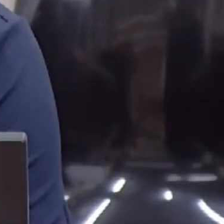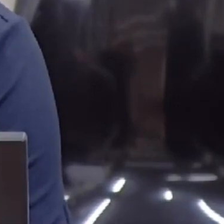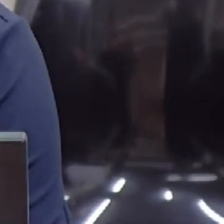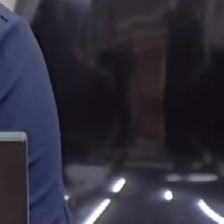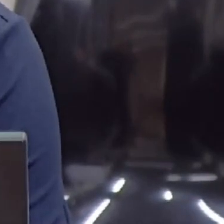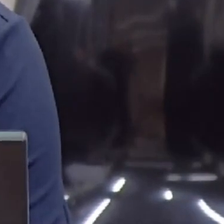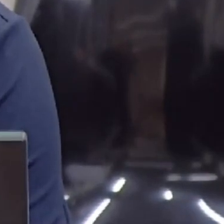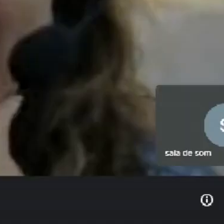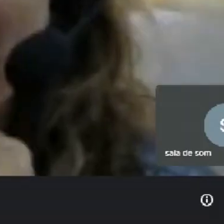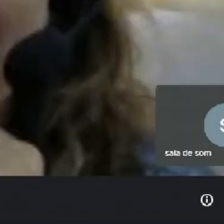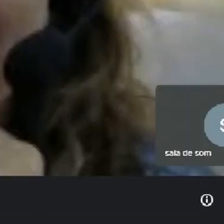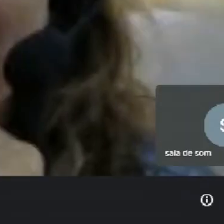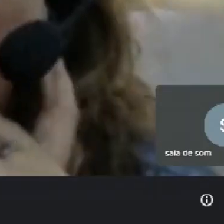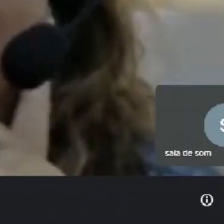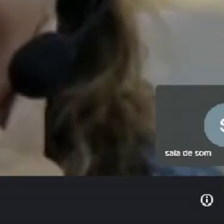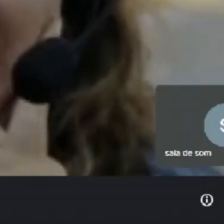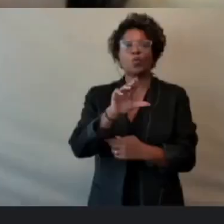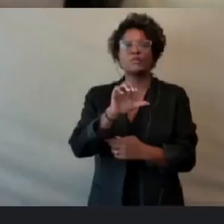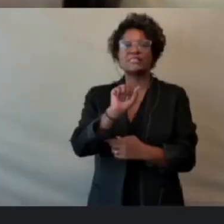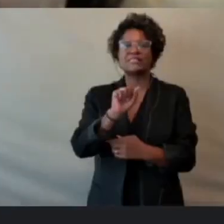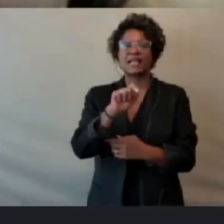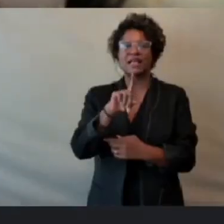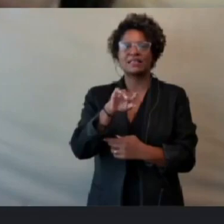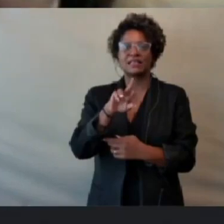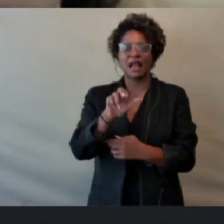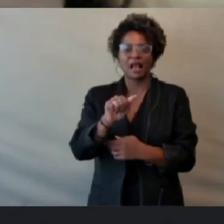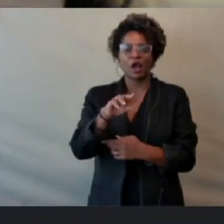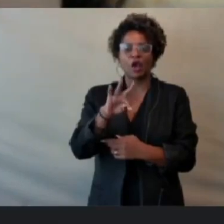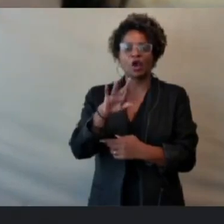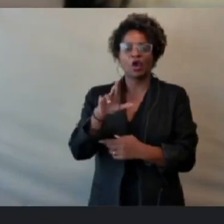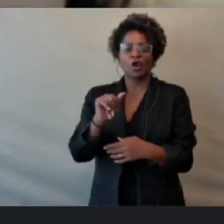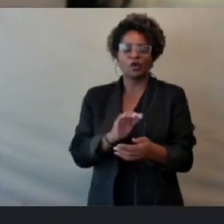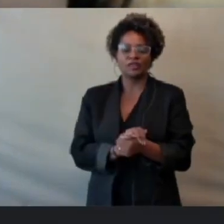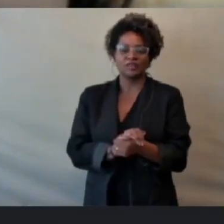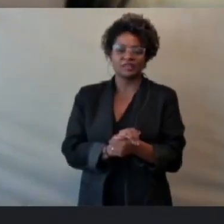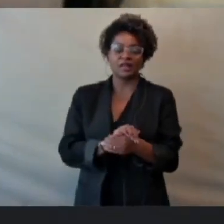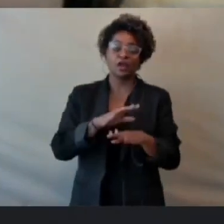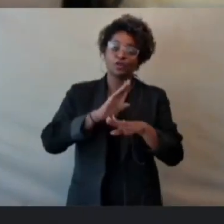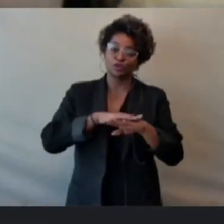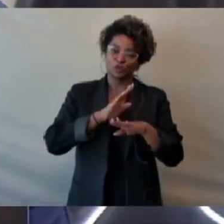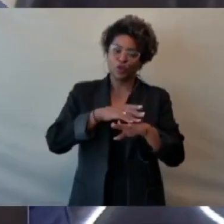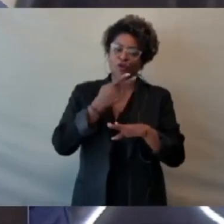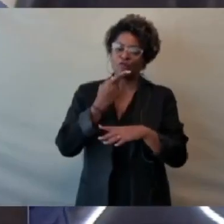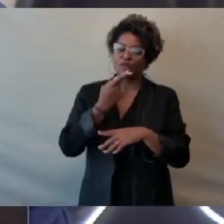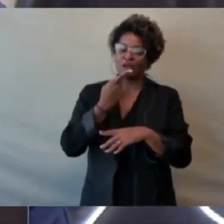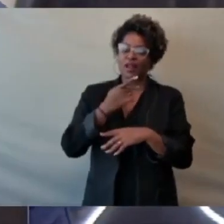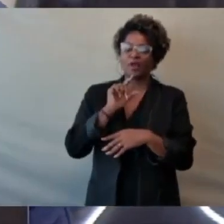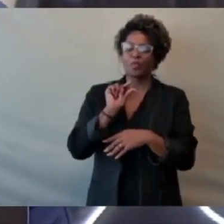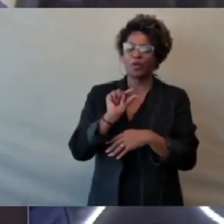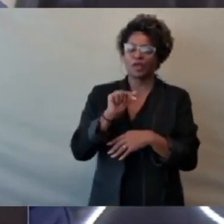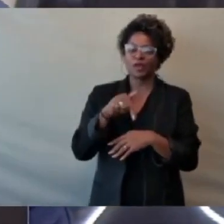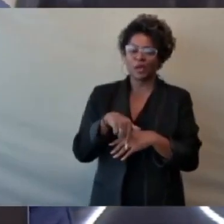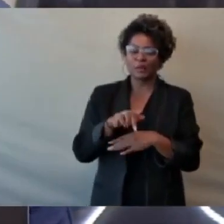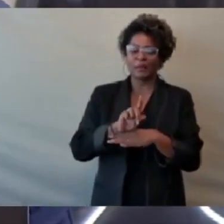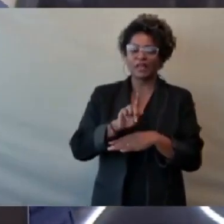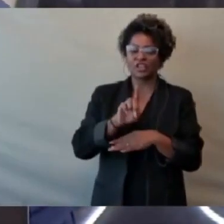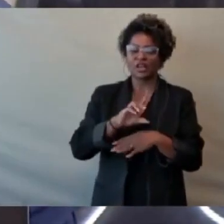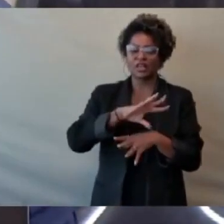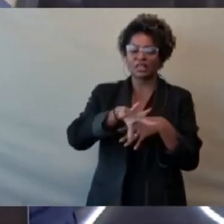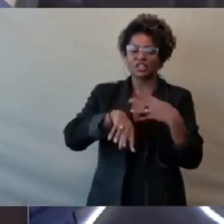sou eu falei um pouquinho aqui pela Jake pela gerência de integração do cuidado ok não então eu